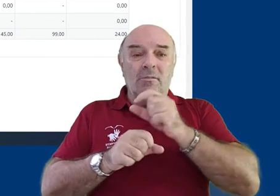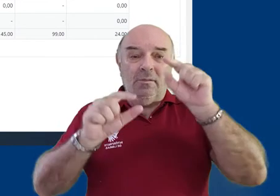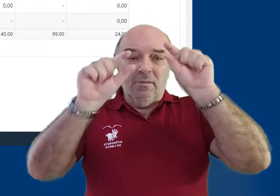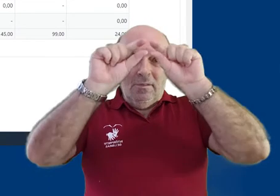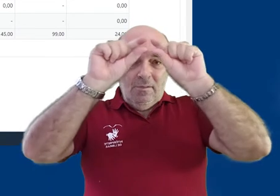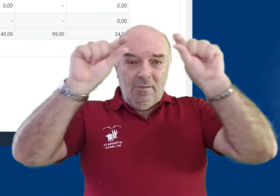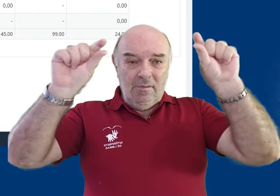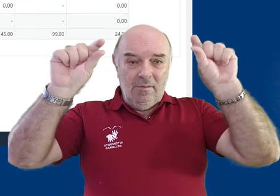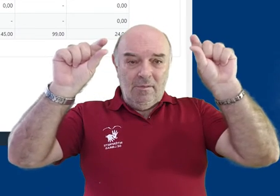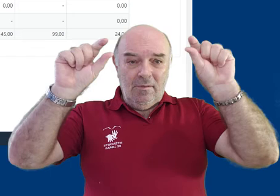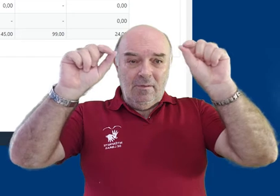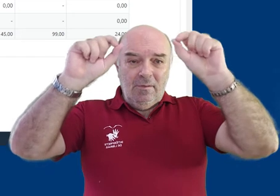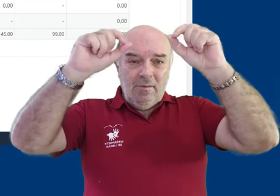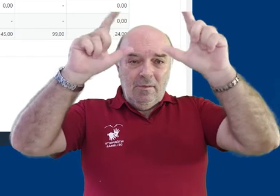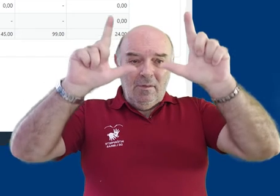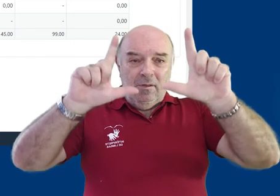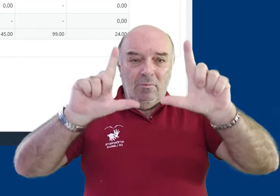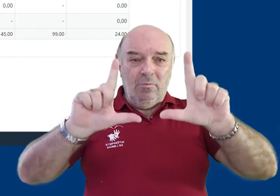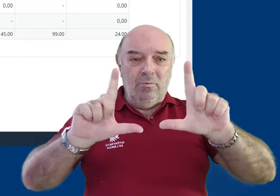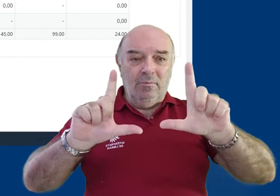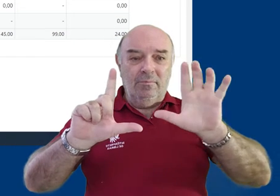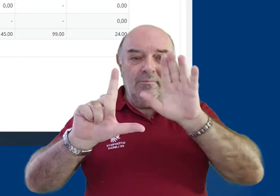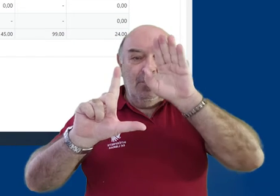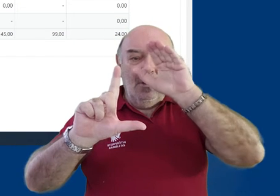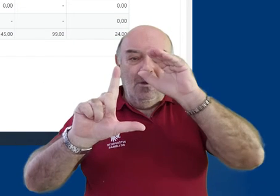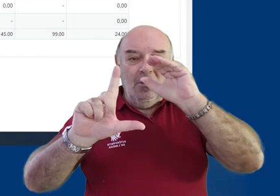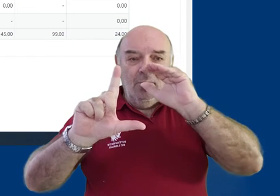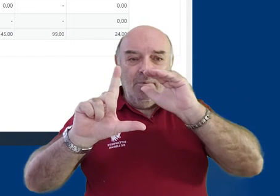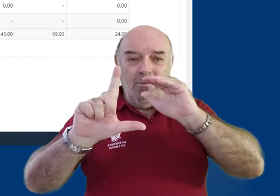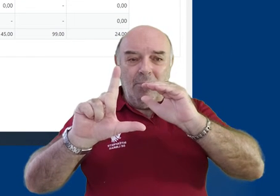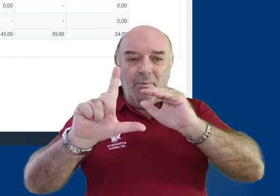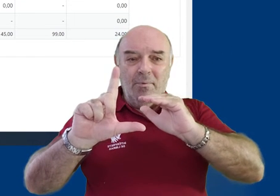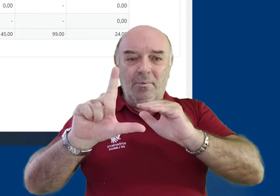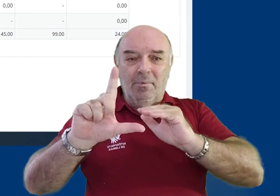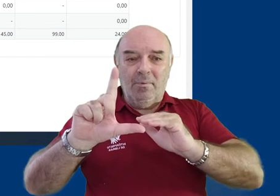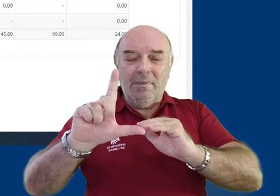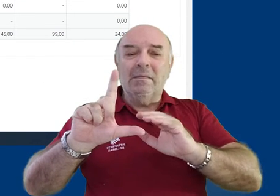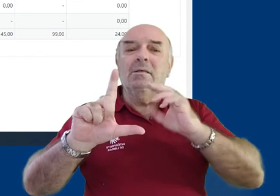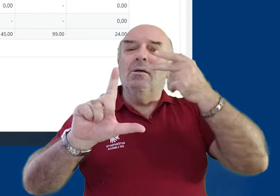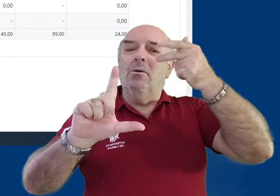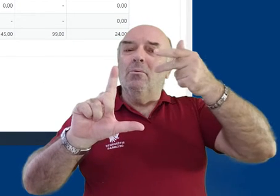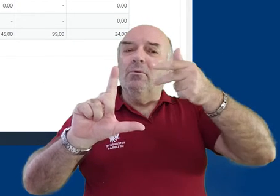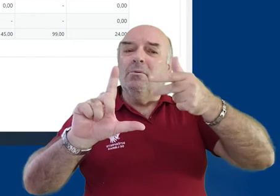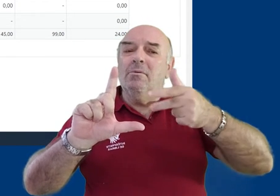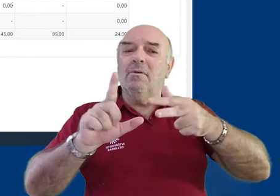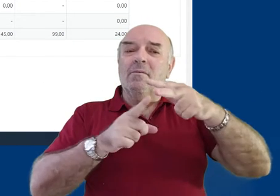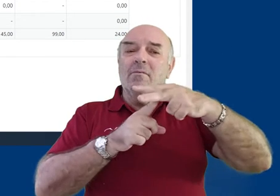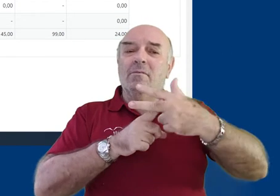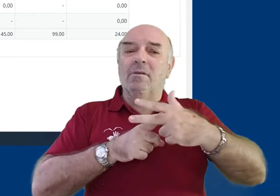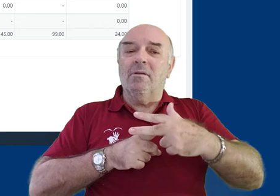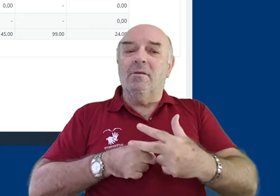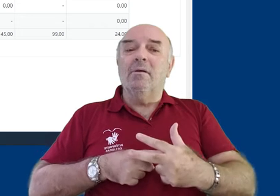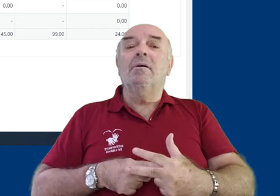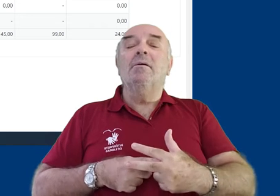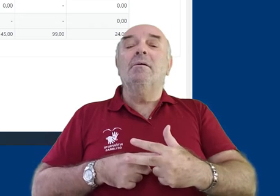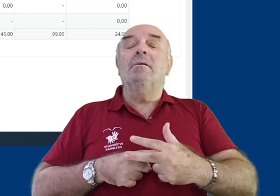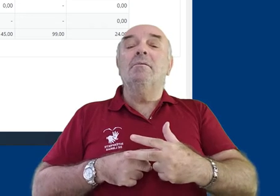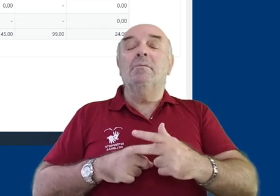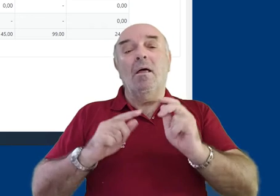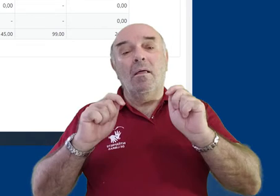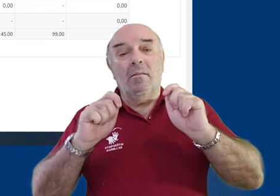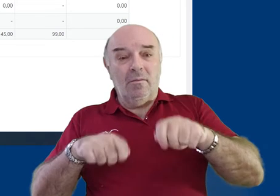notas depois do título eu tenho uma caixa de seleção e me leva a a